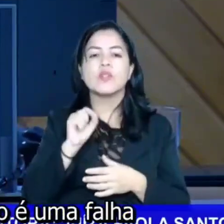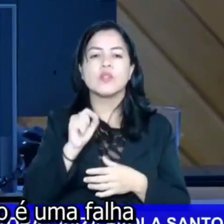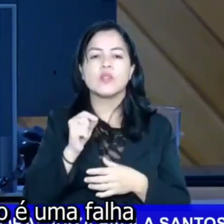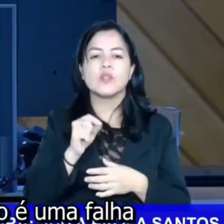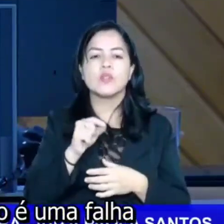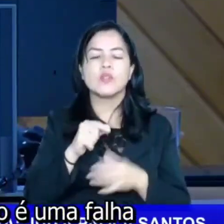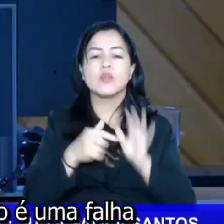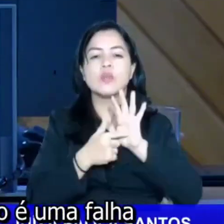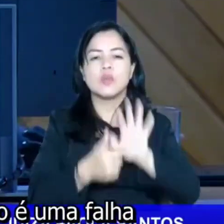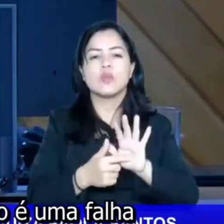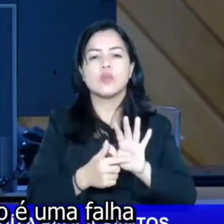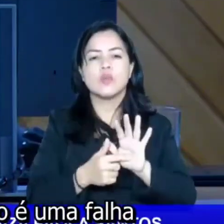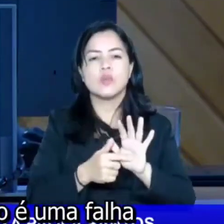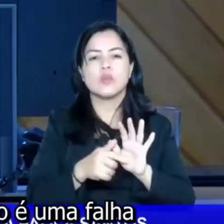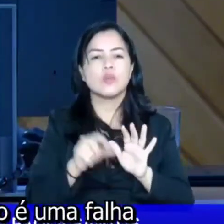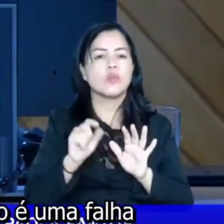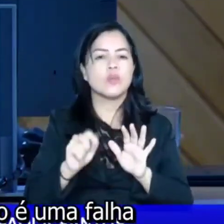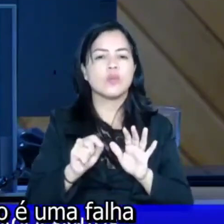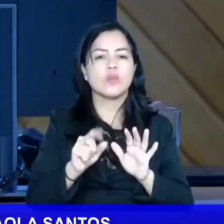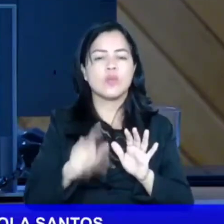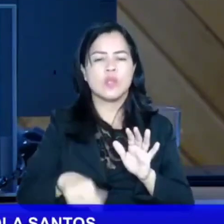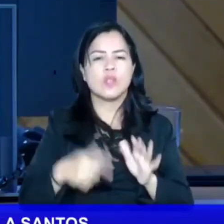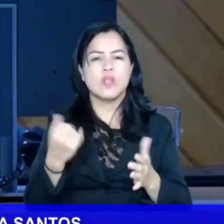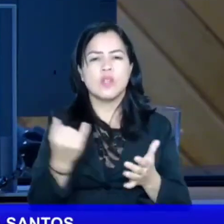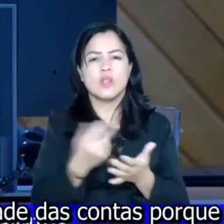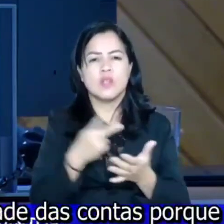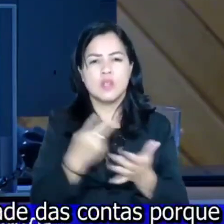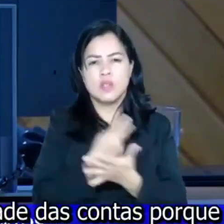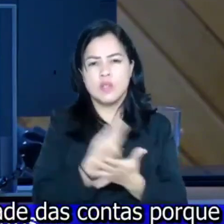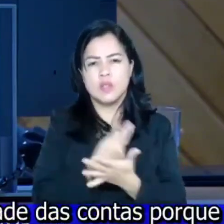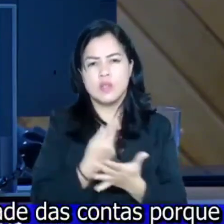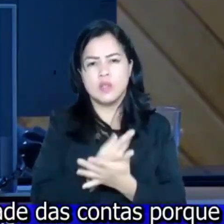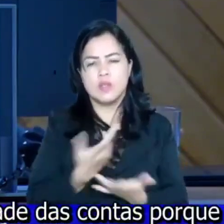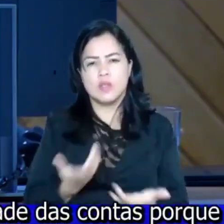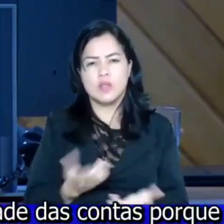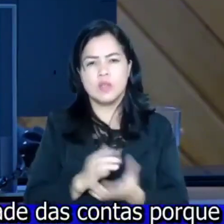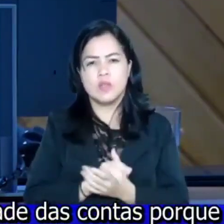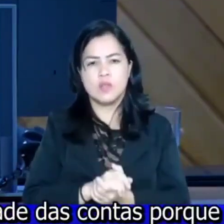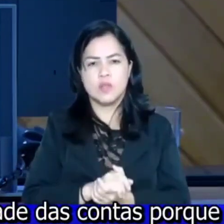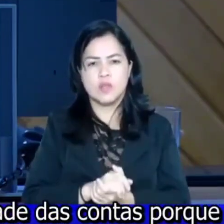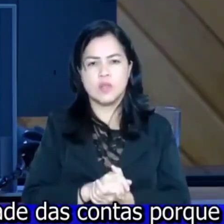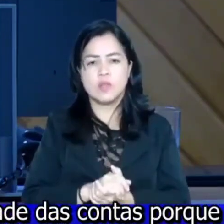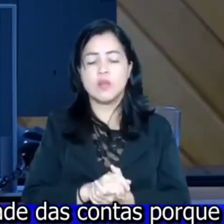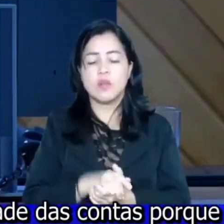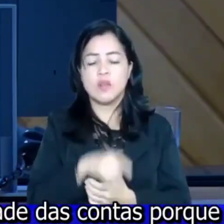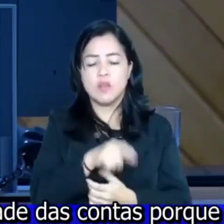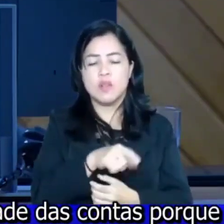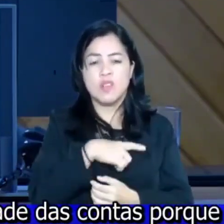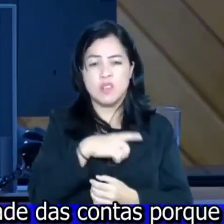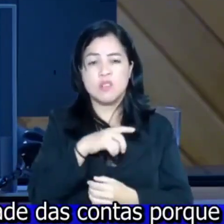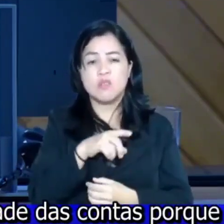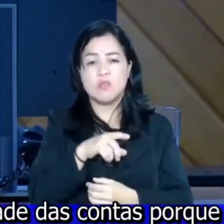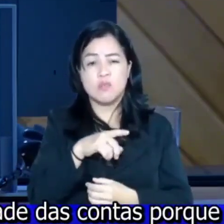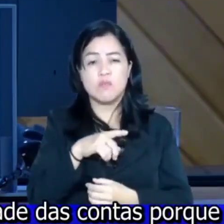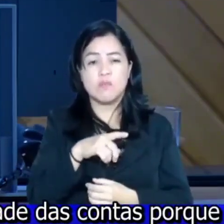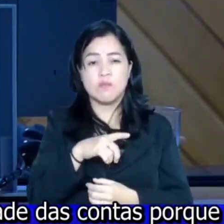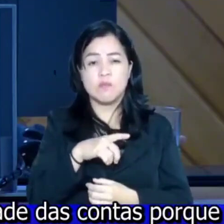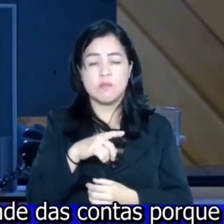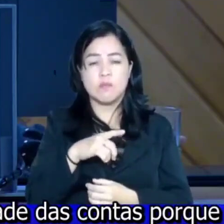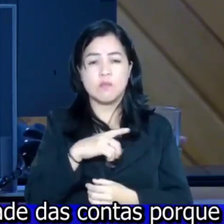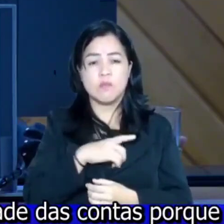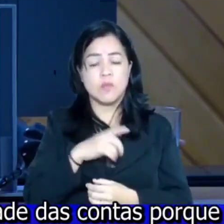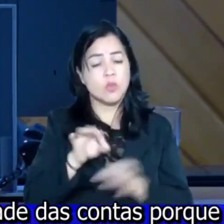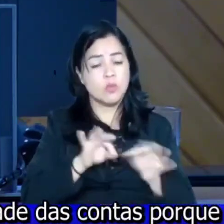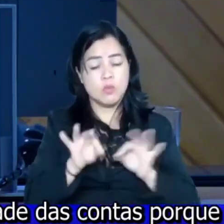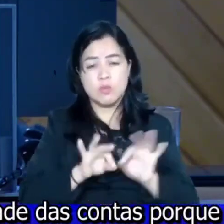que essa questão é uma falha meramente formal, né? E ela não compromete a